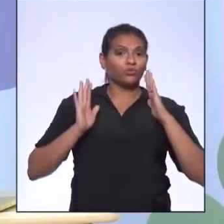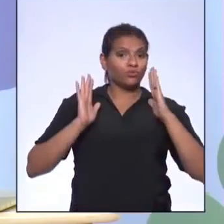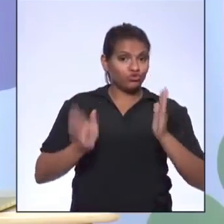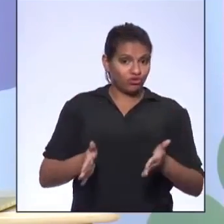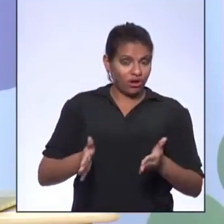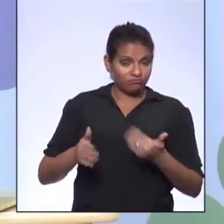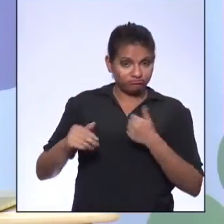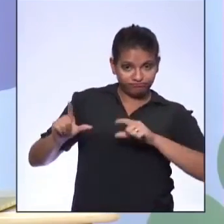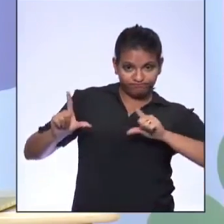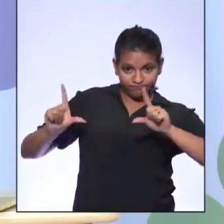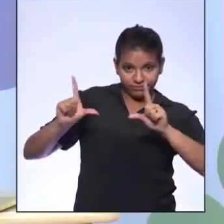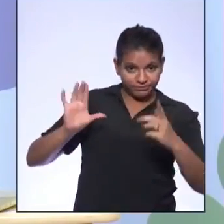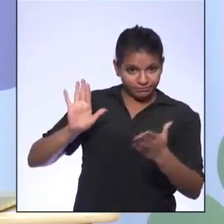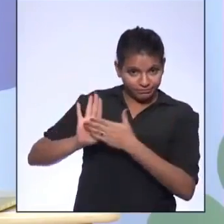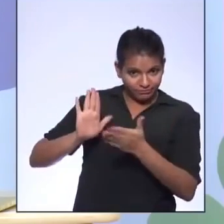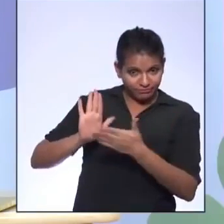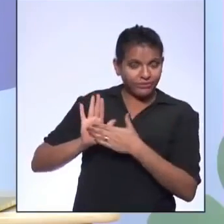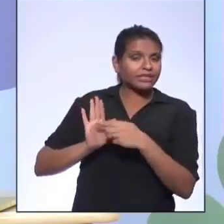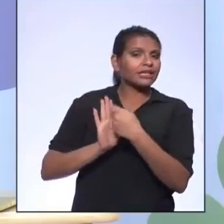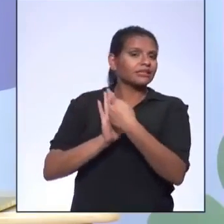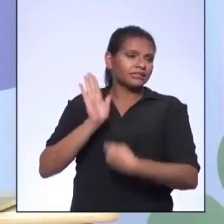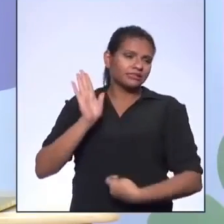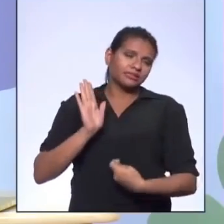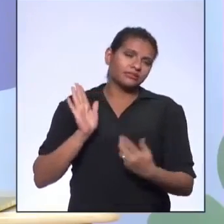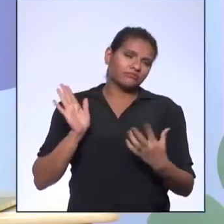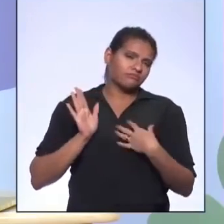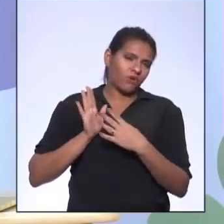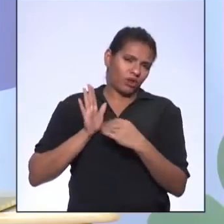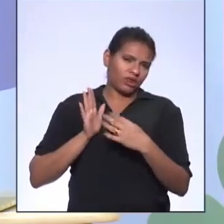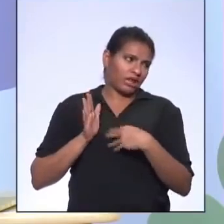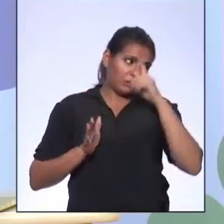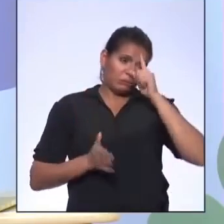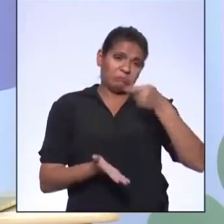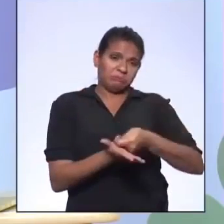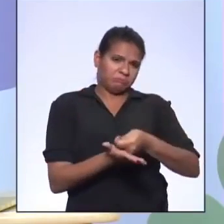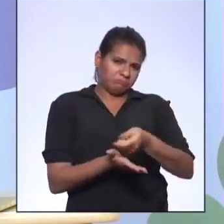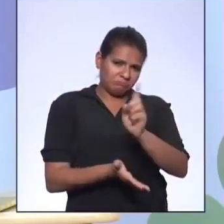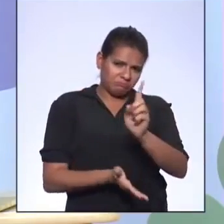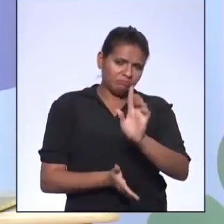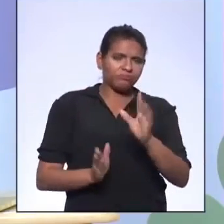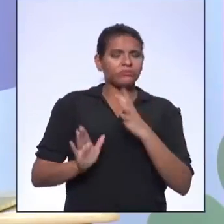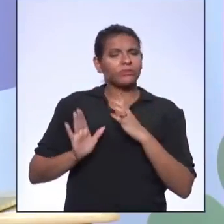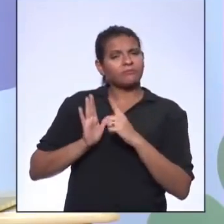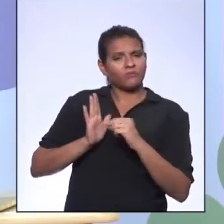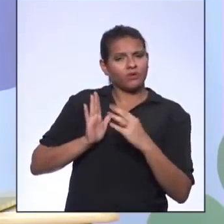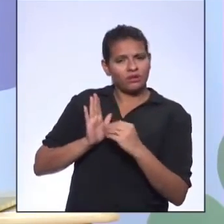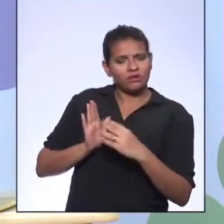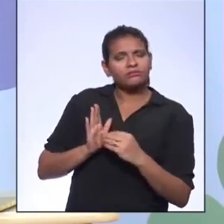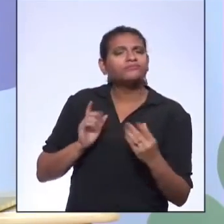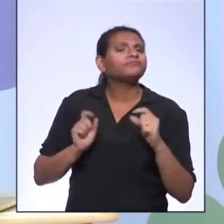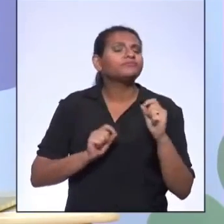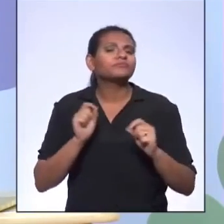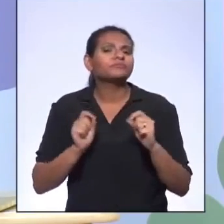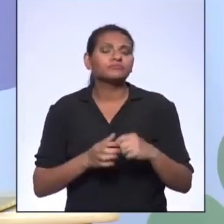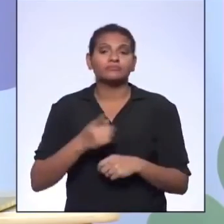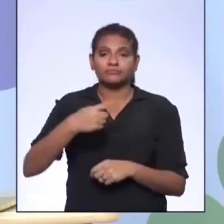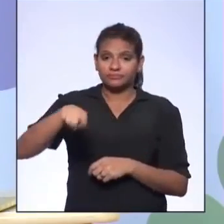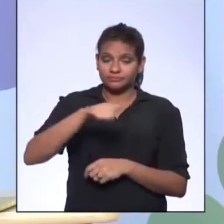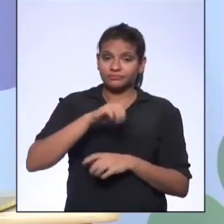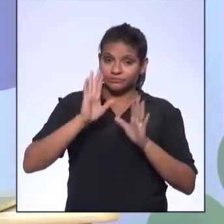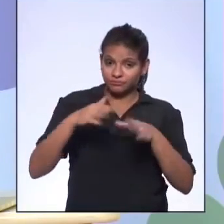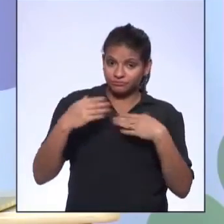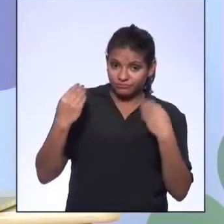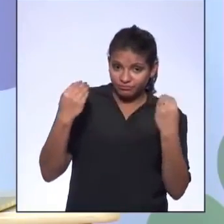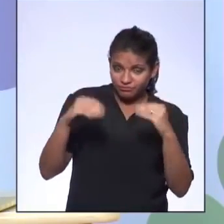um modelo de proposta de redação, tá? Nada que é imposto, mas um modelo de proposta de redação, vocês colocaram então as